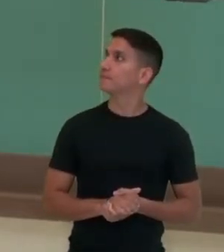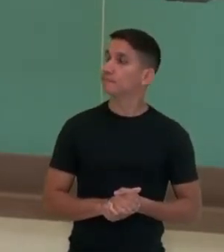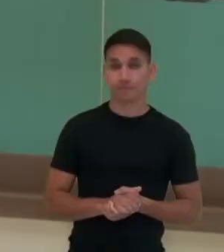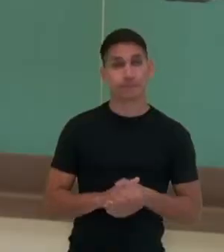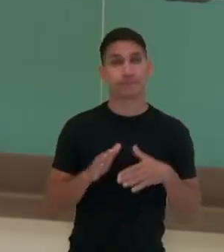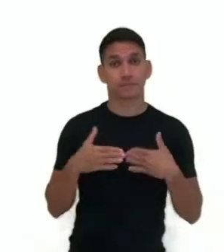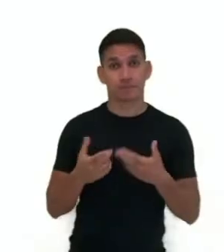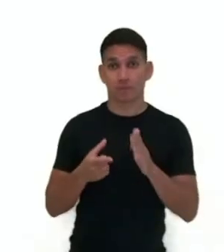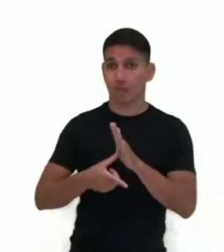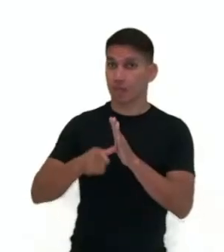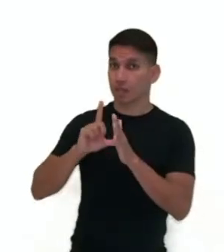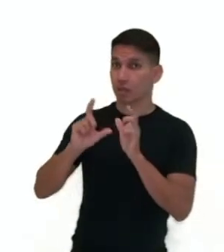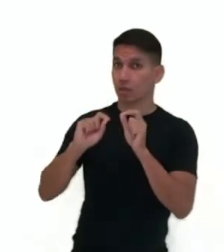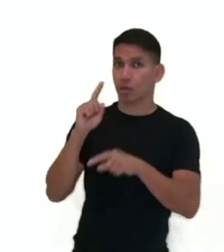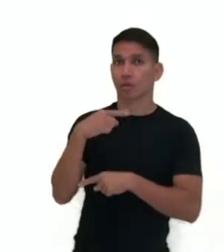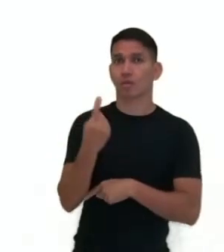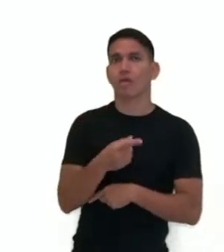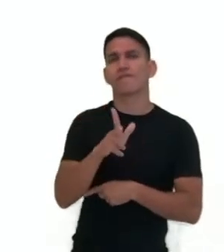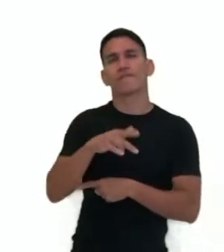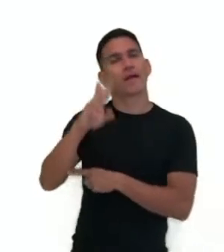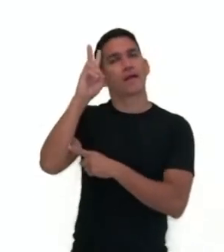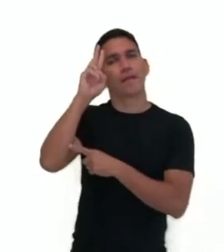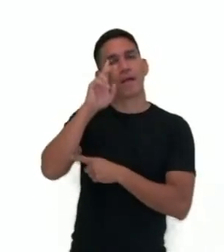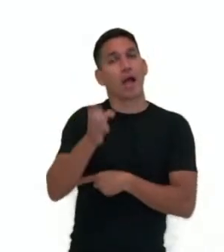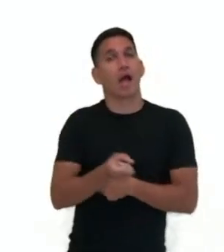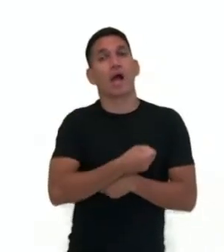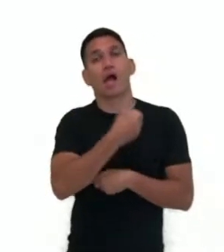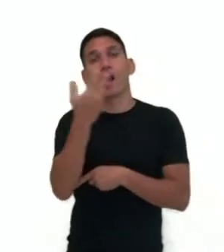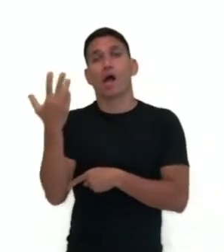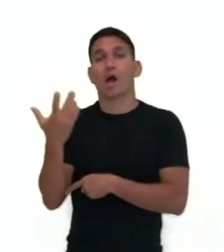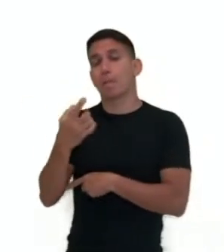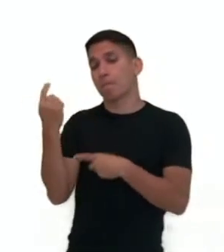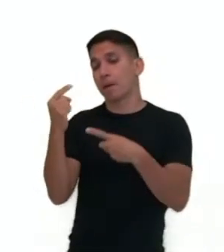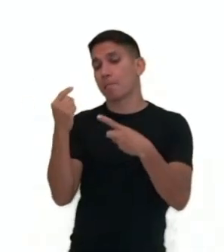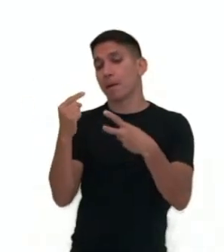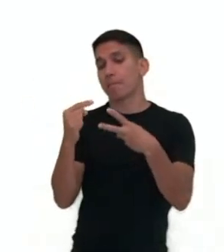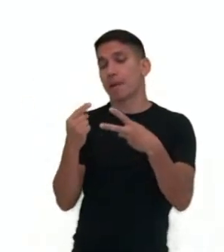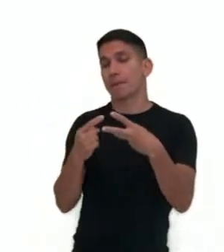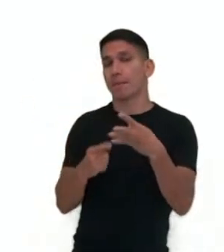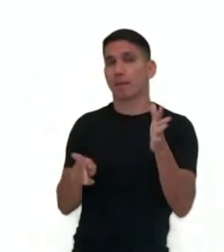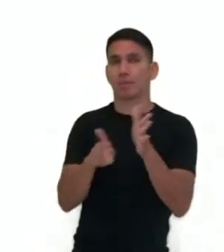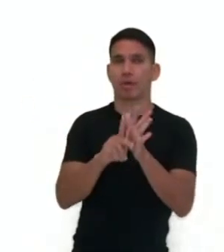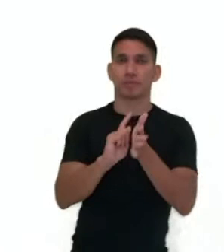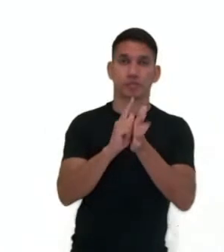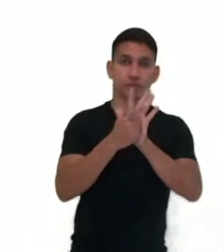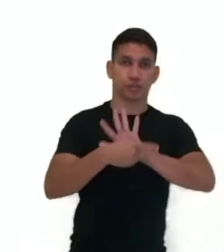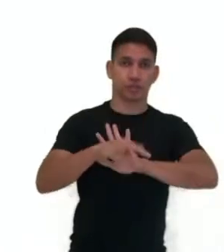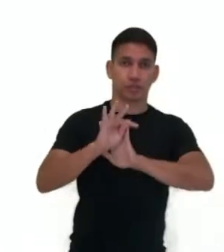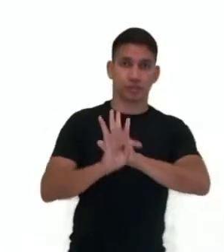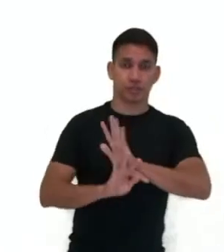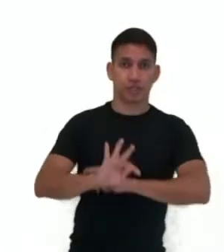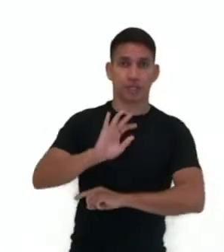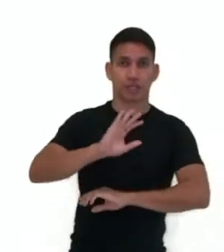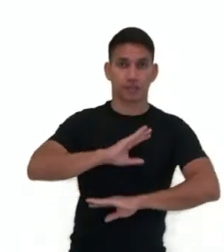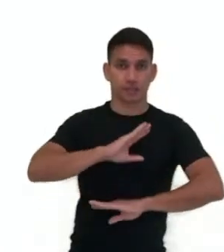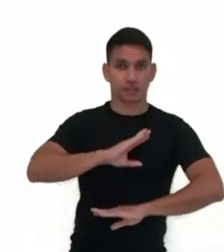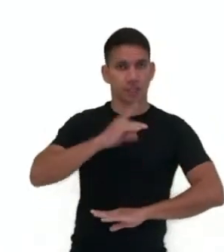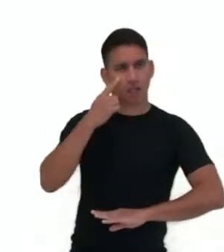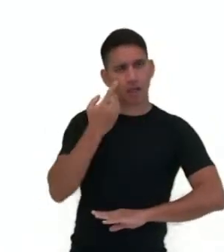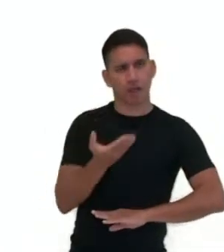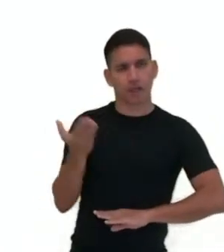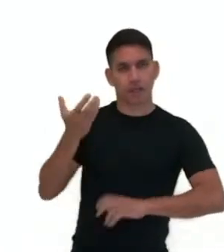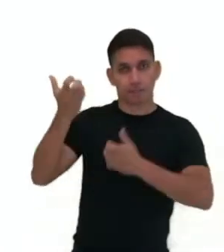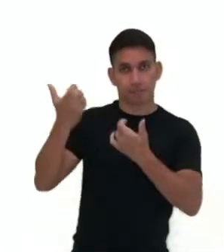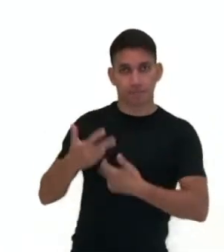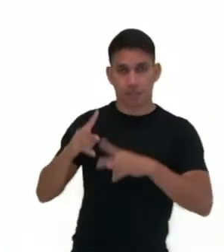Então, antes, nós vamos relembrar alguns aspectos importantes sobre o gênero textual causo. Então, acompanhe aqui